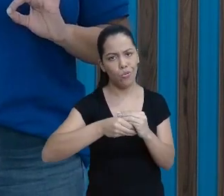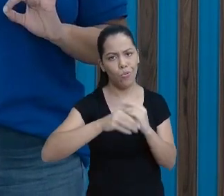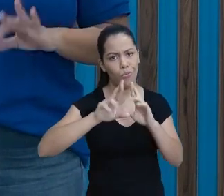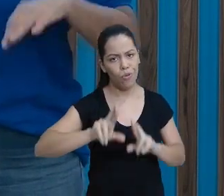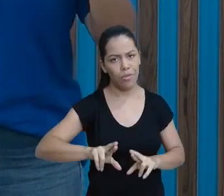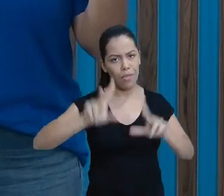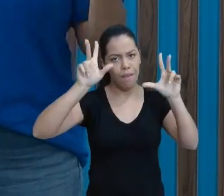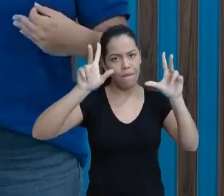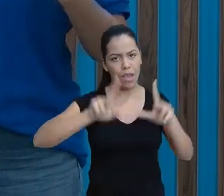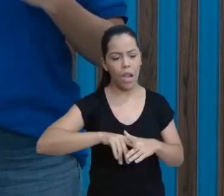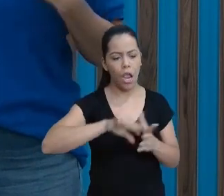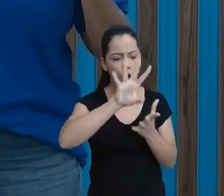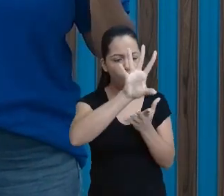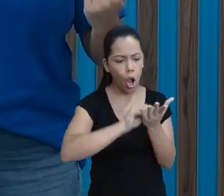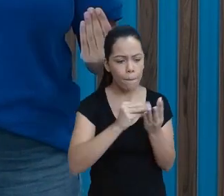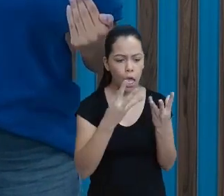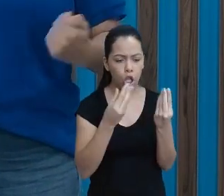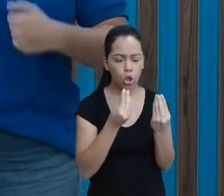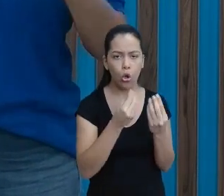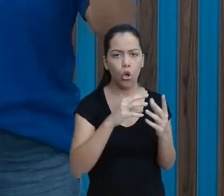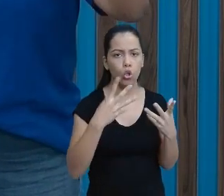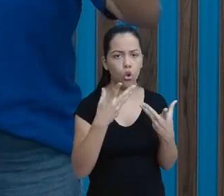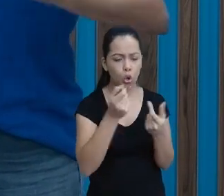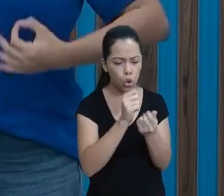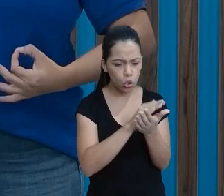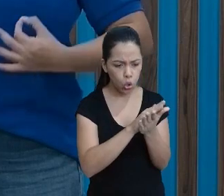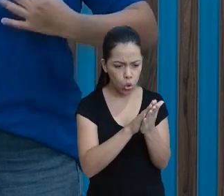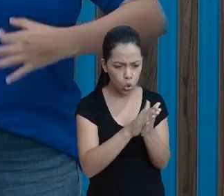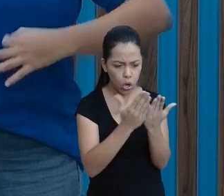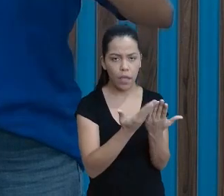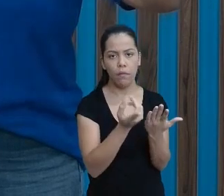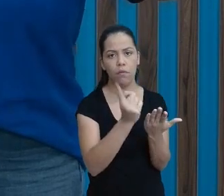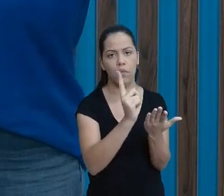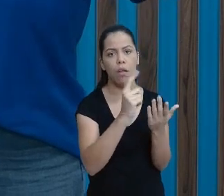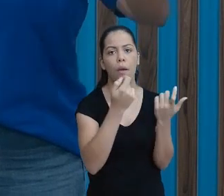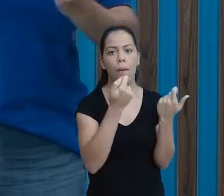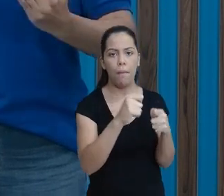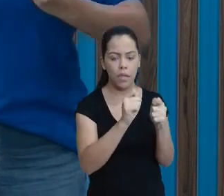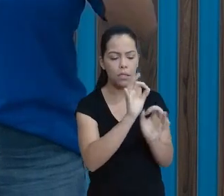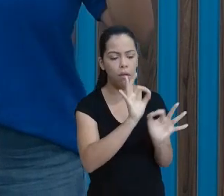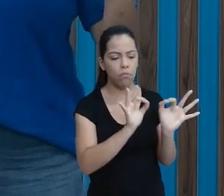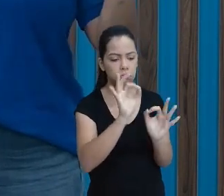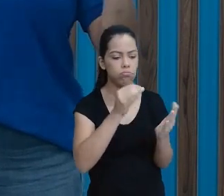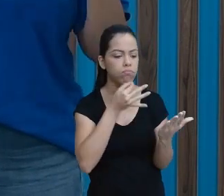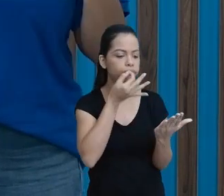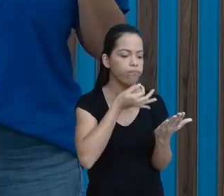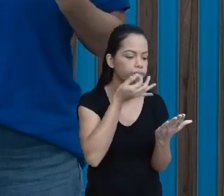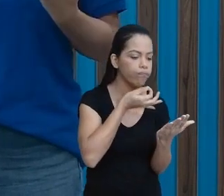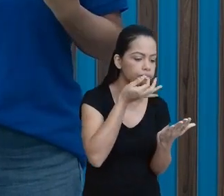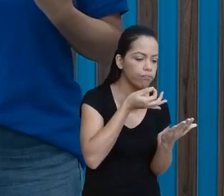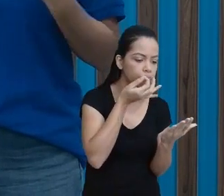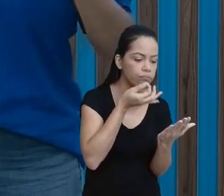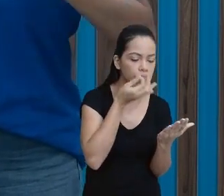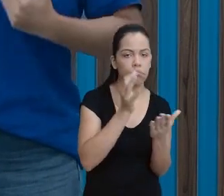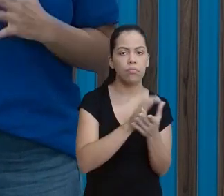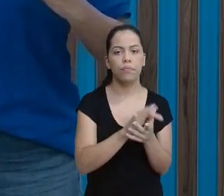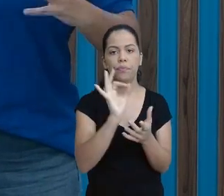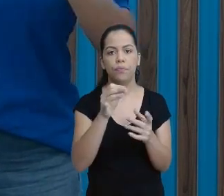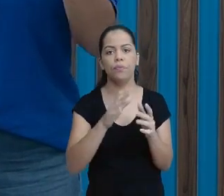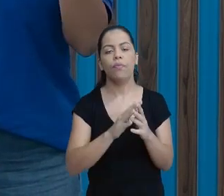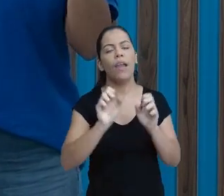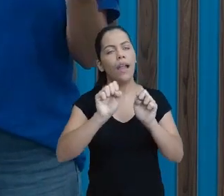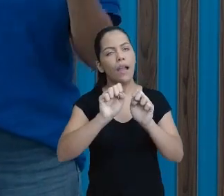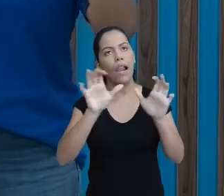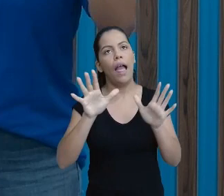resumo. A resenha é um gênero próprio, é um gênero crítico, é um gênero que a gente vai... Claro que o autor, ele